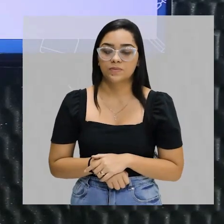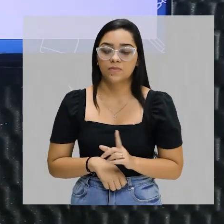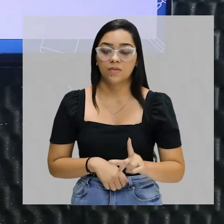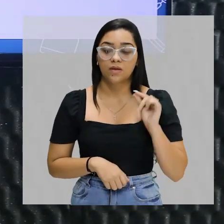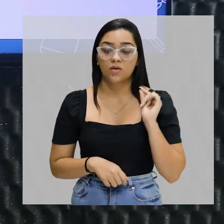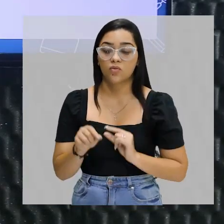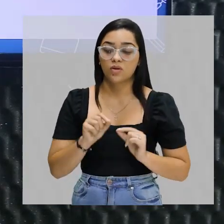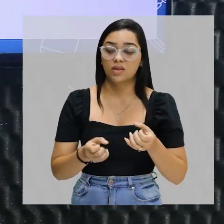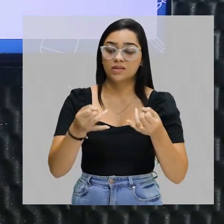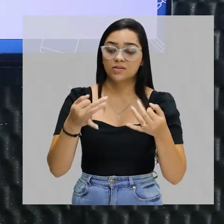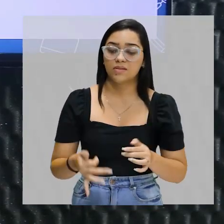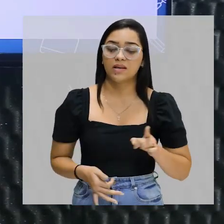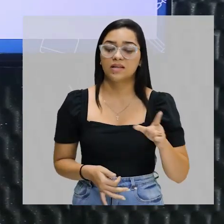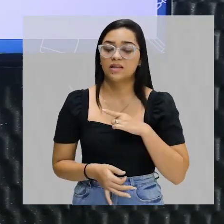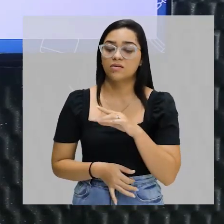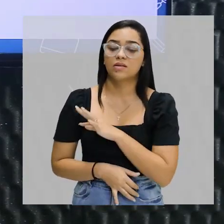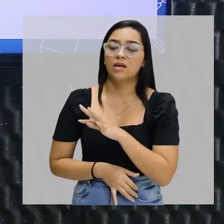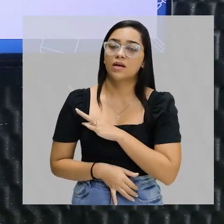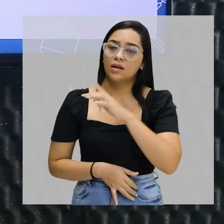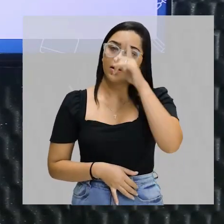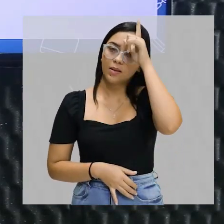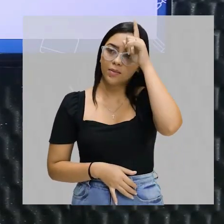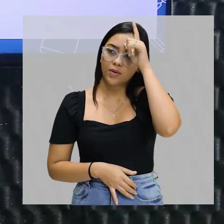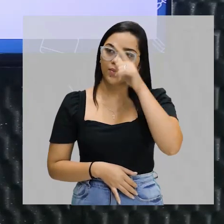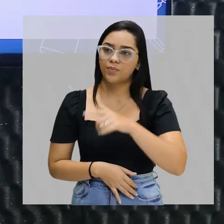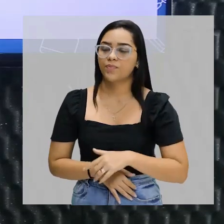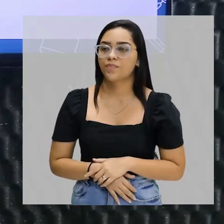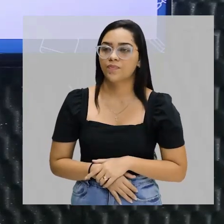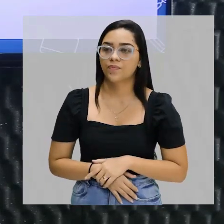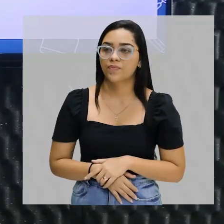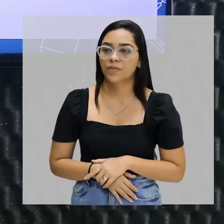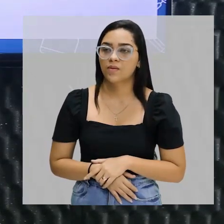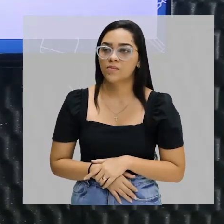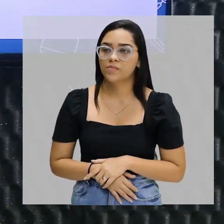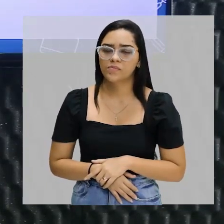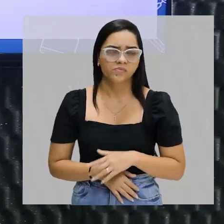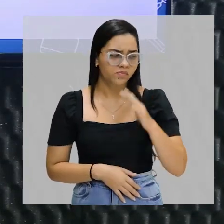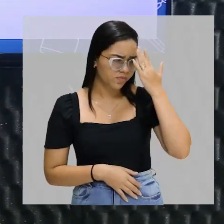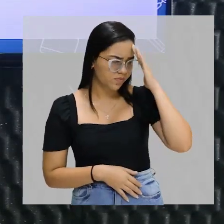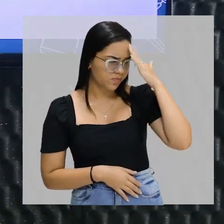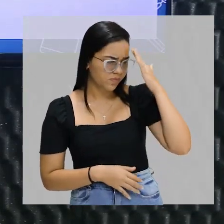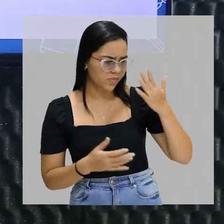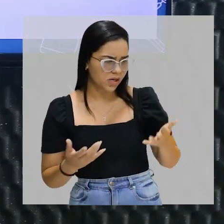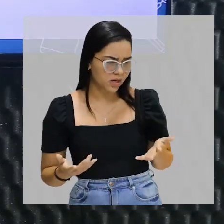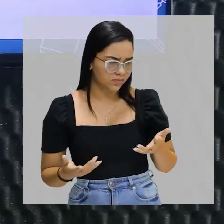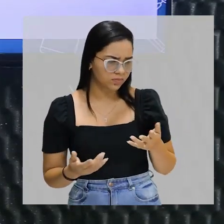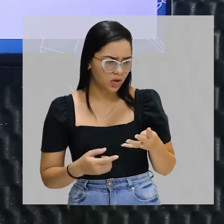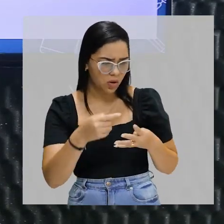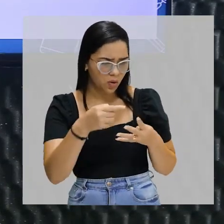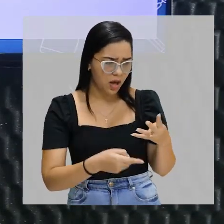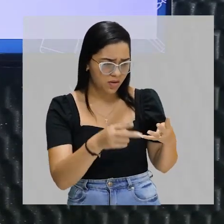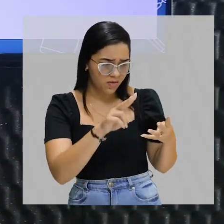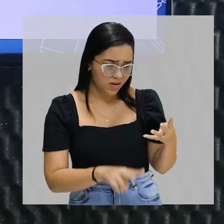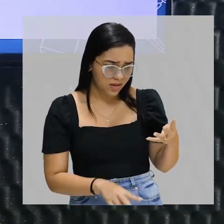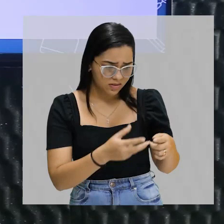assinale a opção que explicar corretamente a afirmação do técnico alemão pessoal não entende Alemanha ela não é quatro